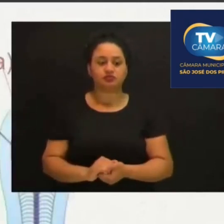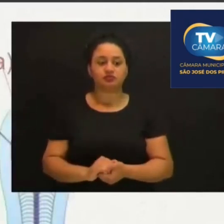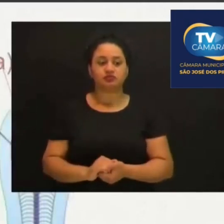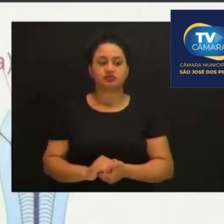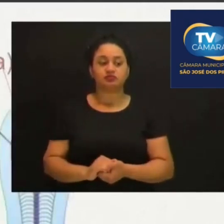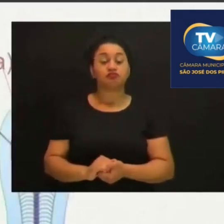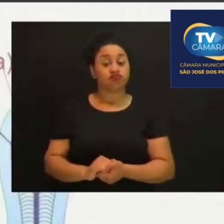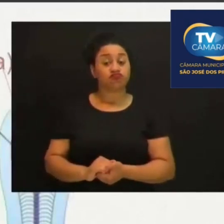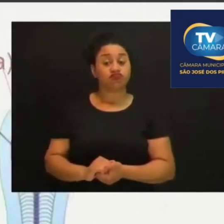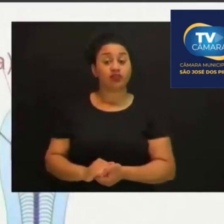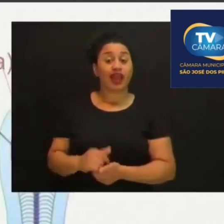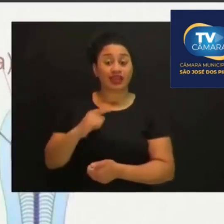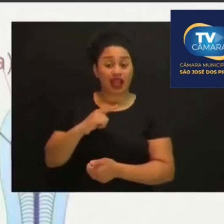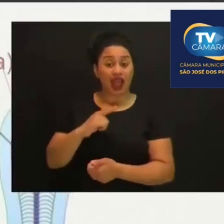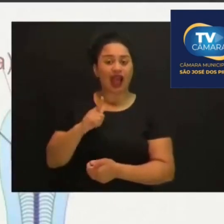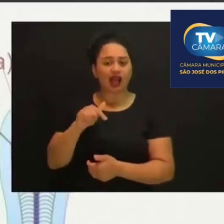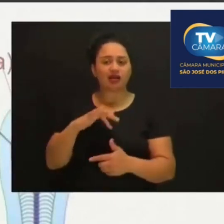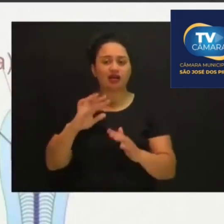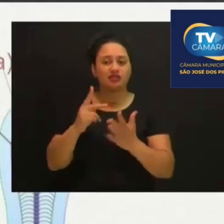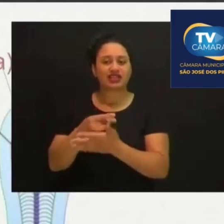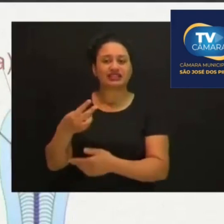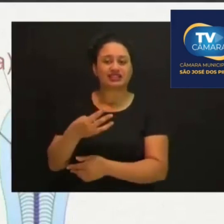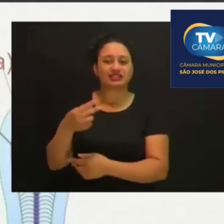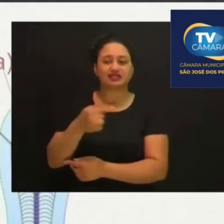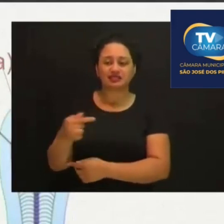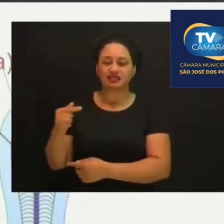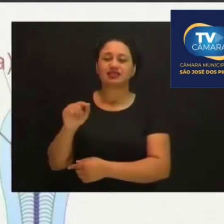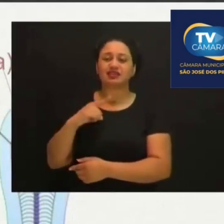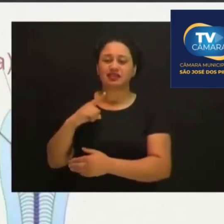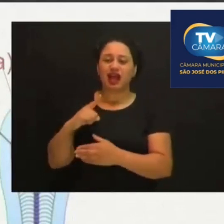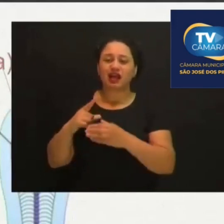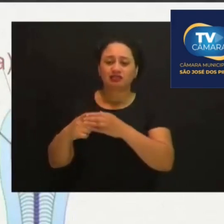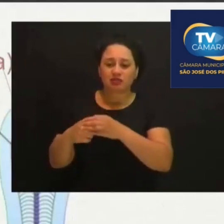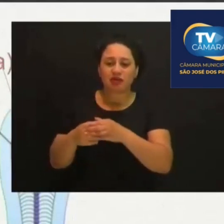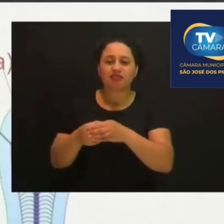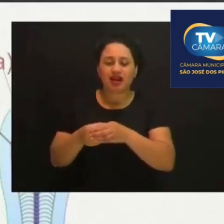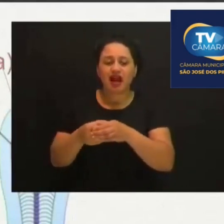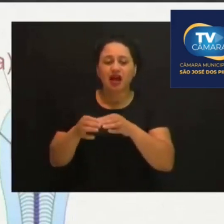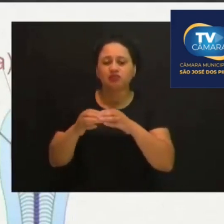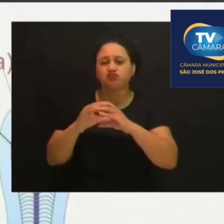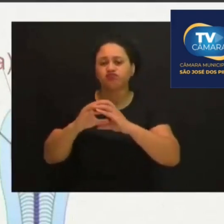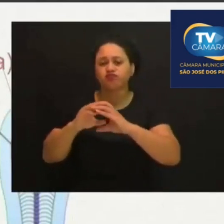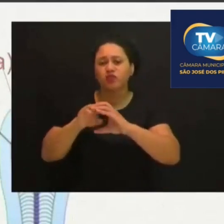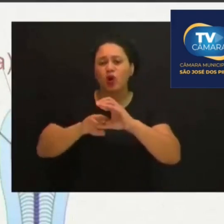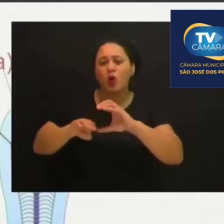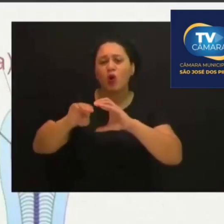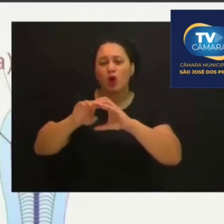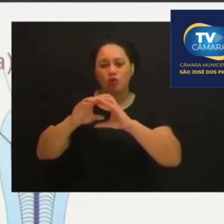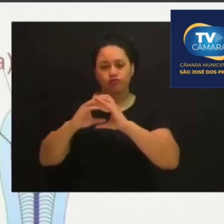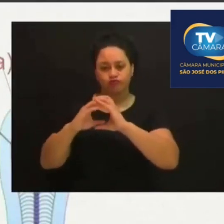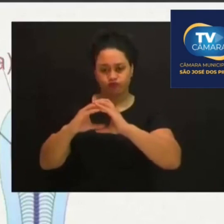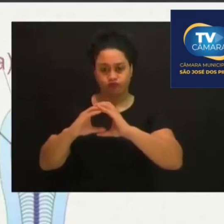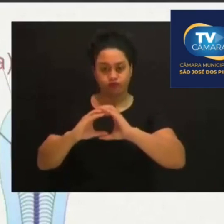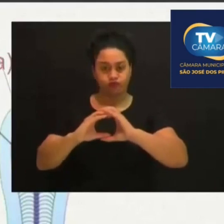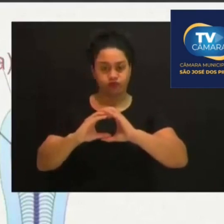Aqui nós estamos na 3ª semana, e aquele embrião que era uma esfera, uma situação meio arredondada, vamos dizer assim,